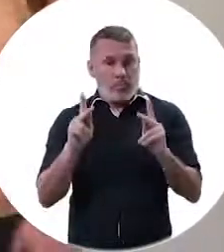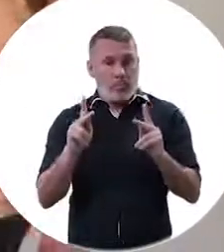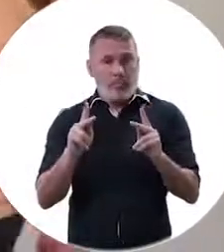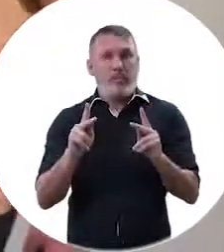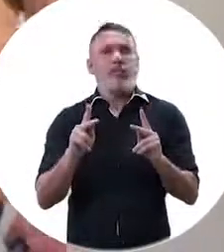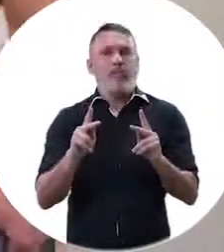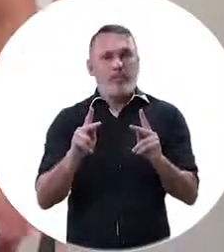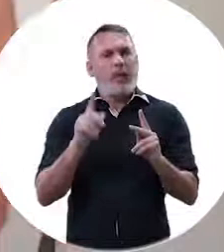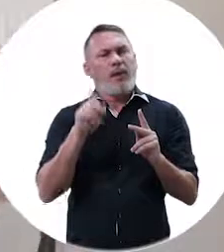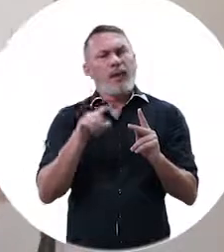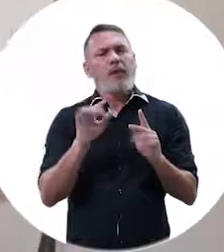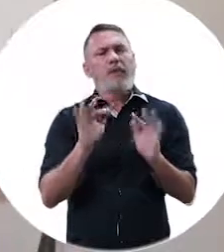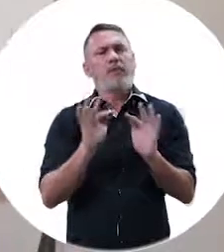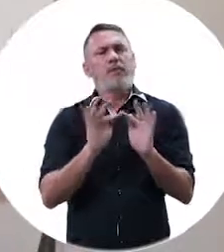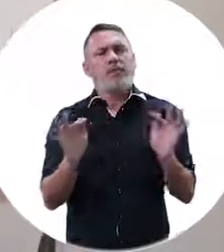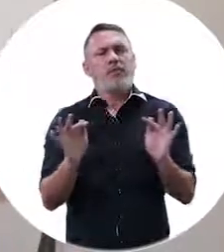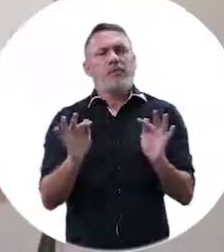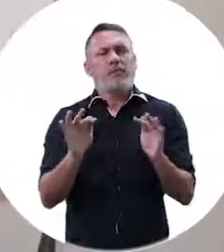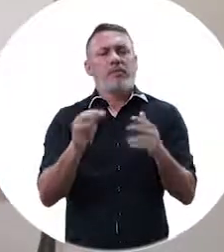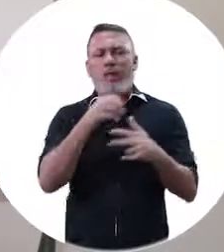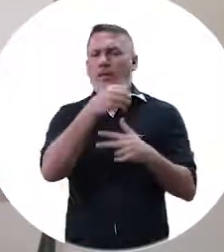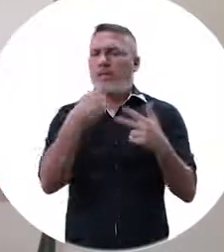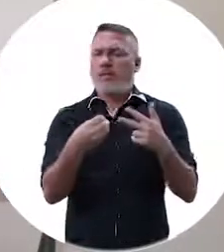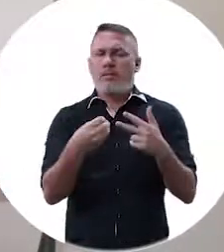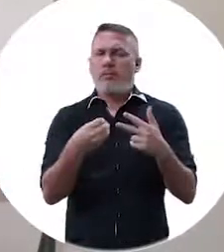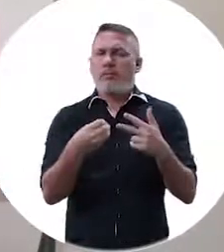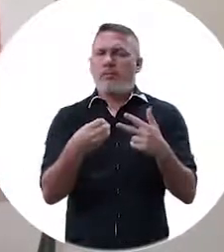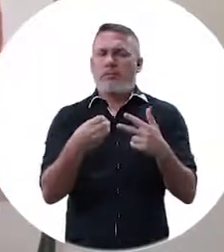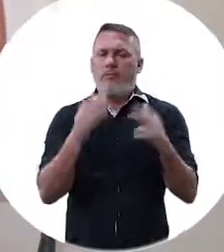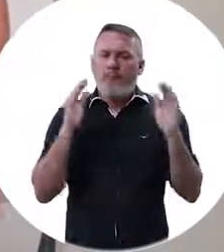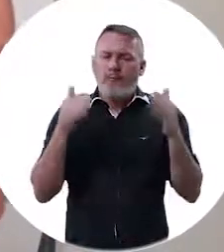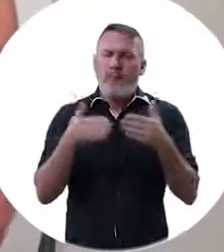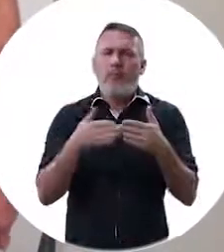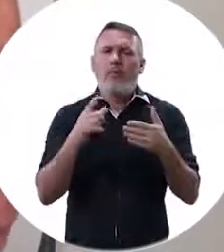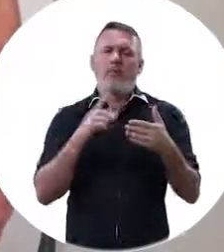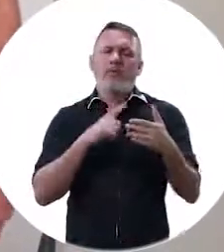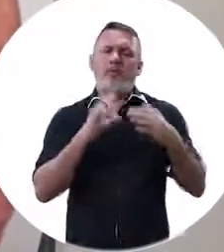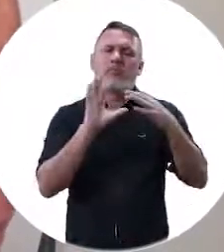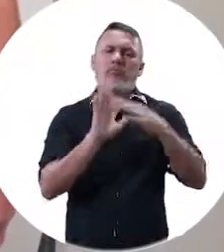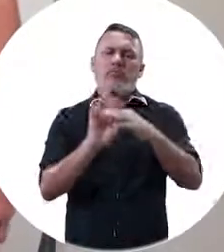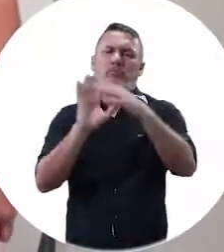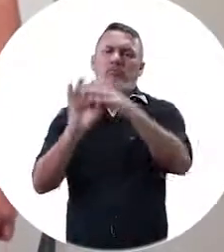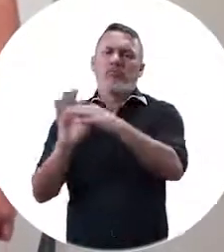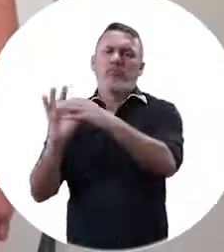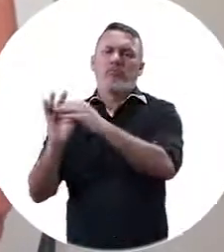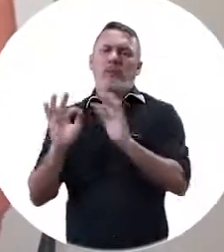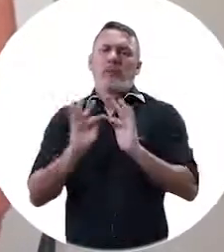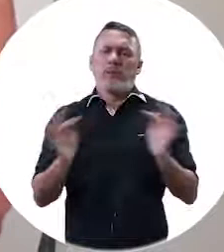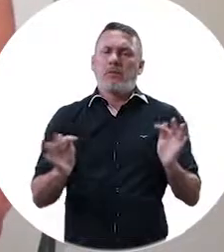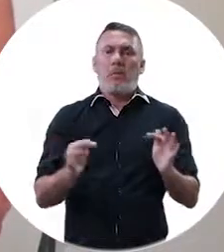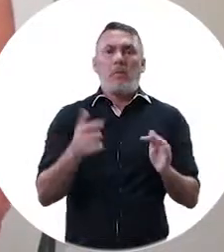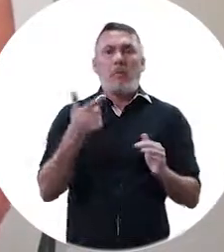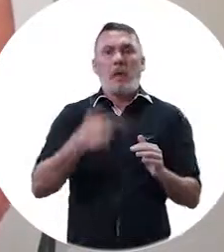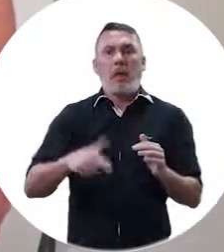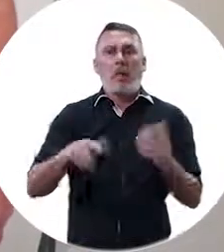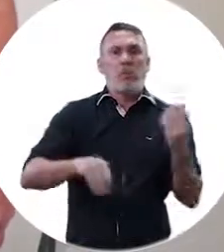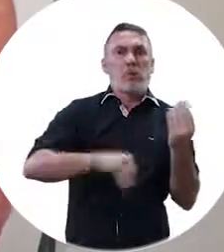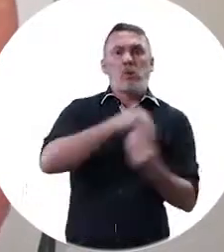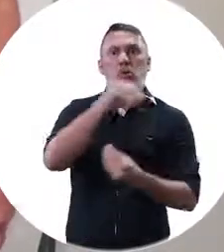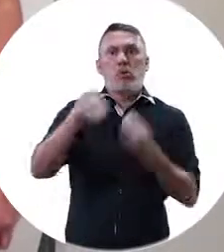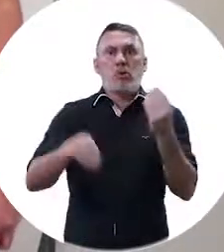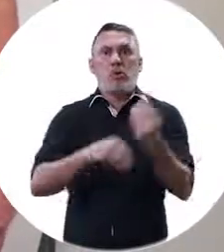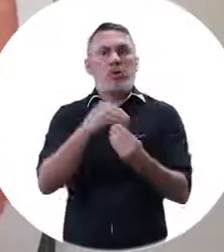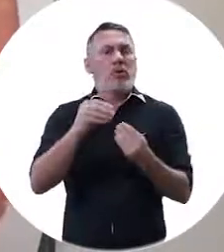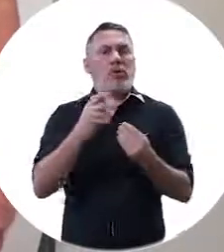Tudo bem? Cadeias mais simples para o Enem, a gente só vai trabalhar com cadeias com um tipo de ligação predominante, tudo bem?